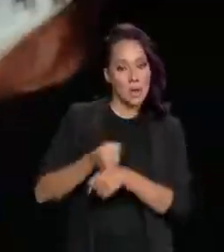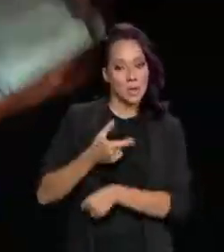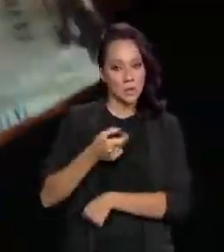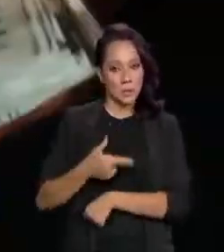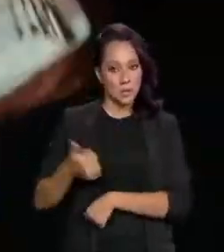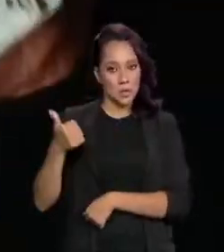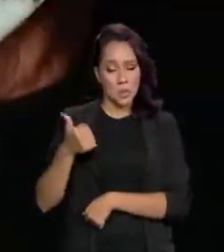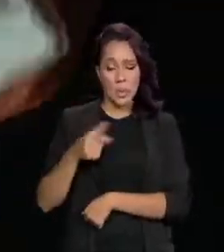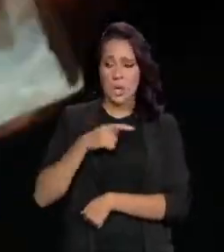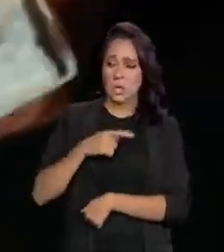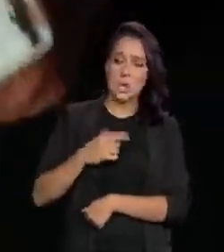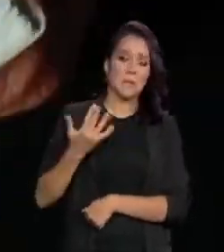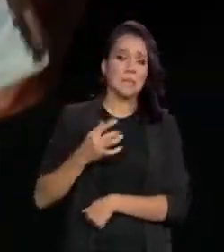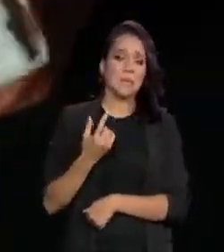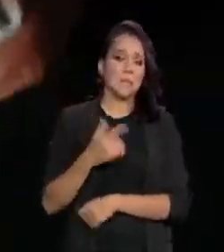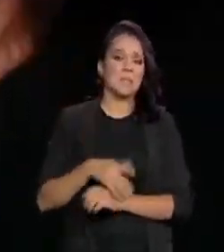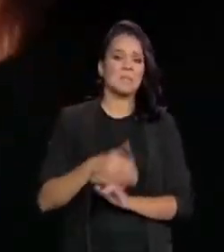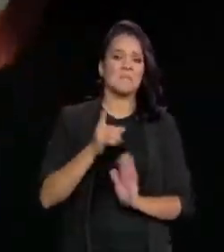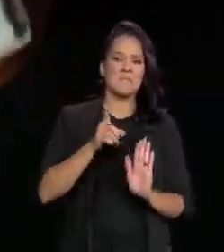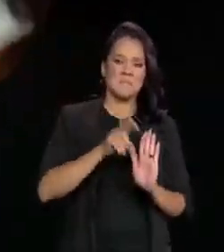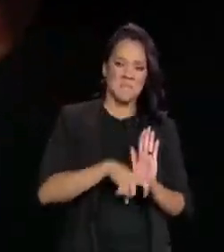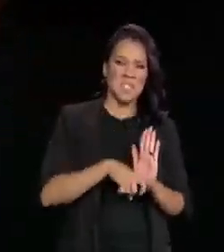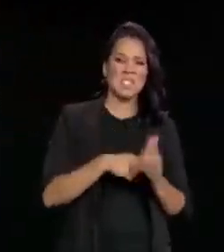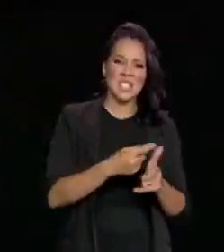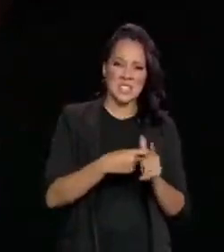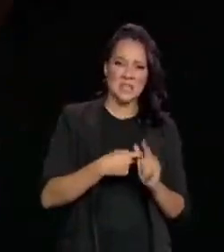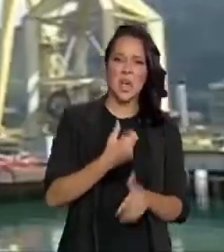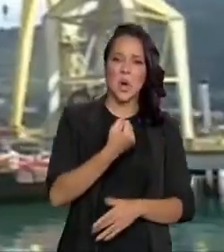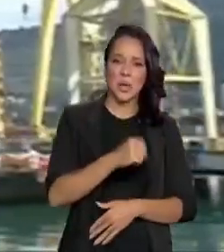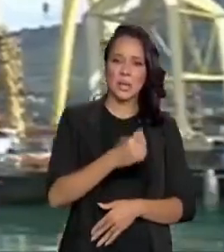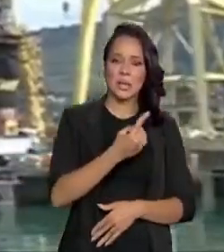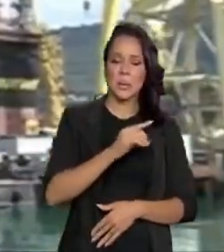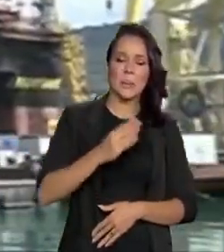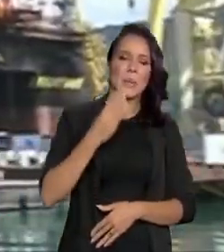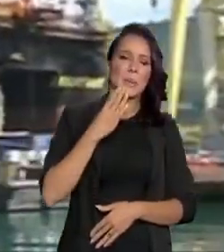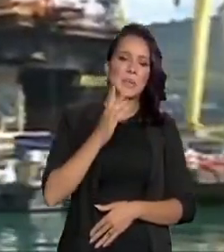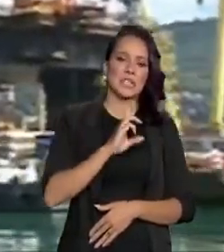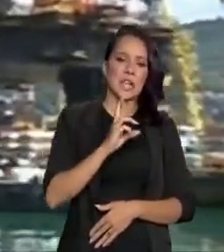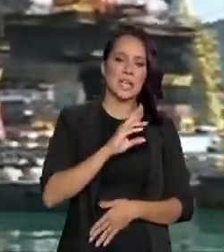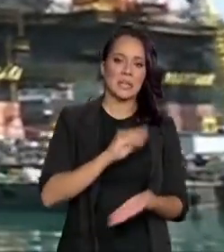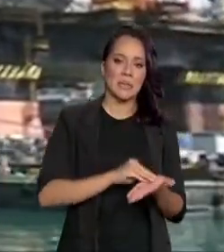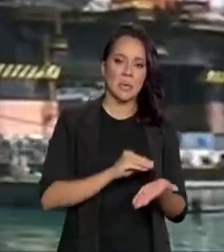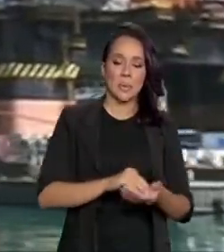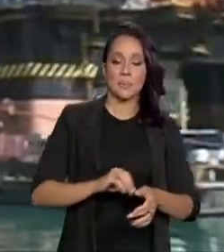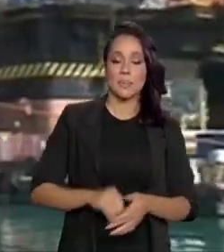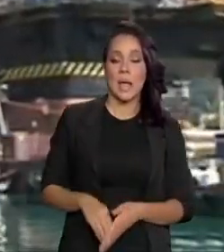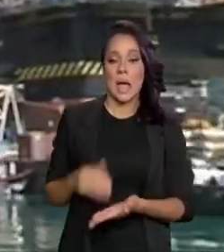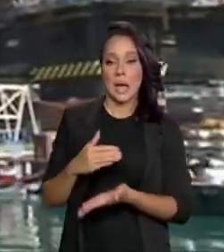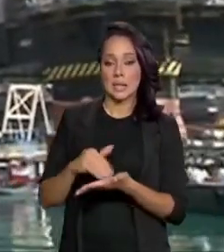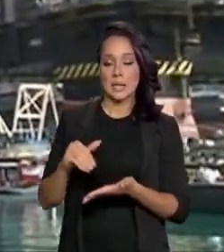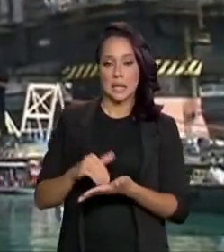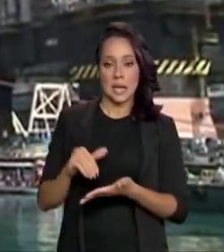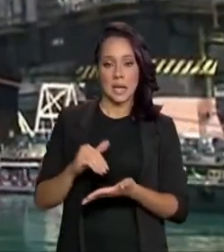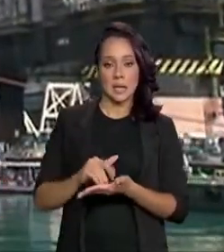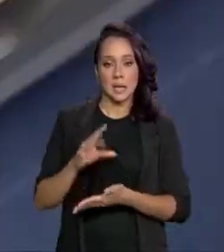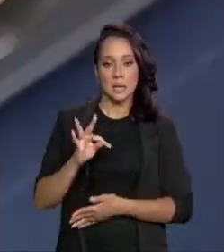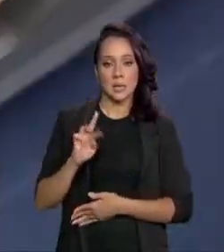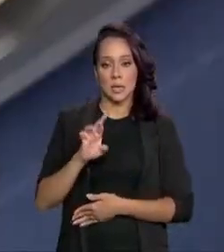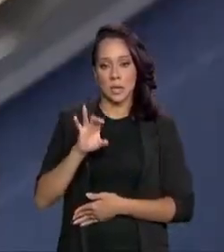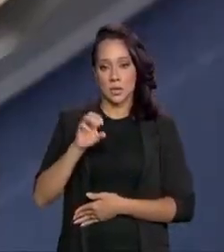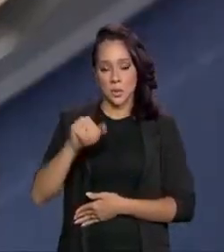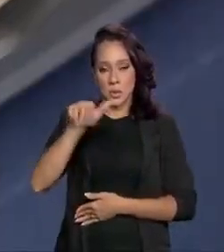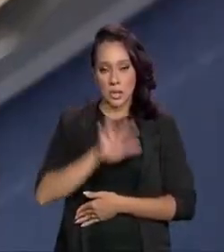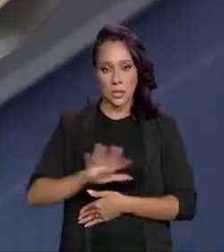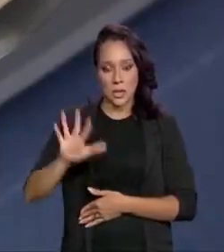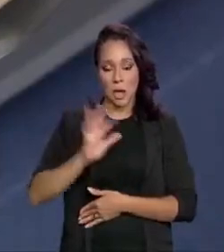2021 foi registrado um déficit de R$ 81 bilhões de reais. A Secretaria do Tesouro Nacional espera fechar o